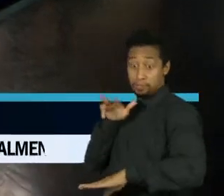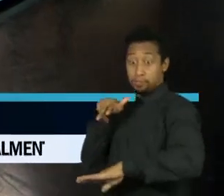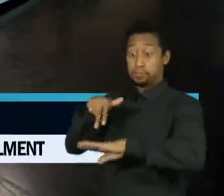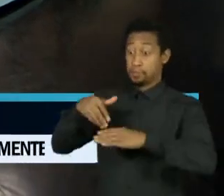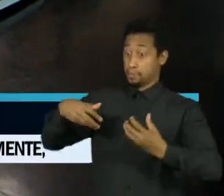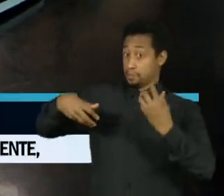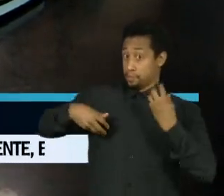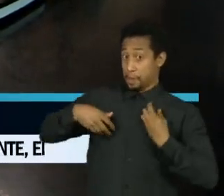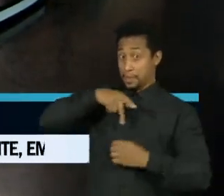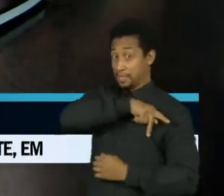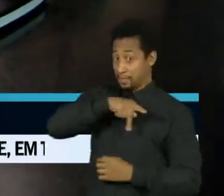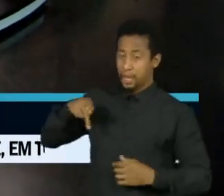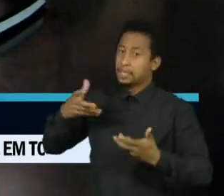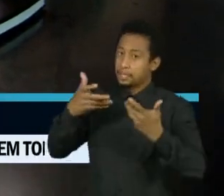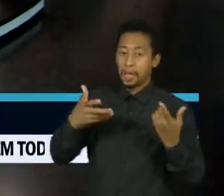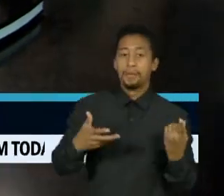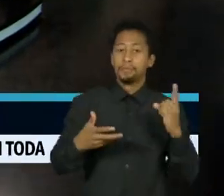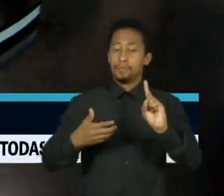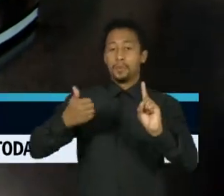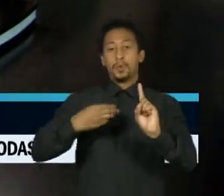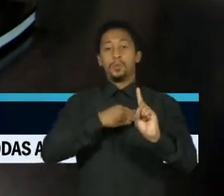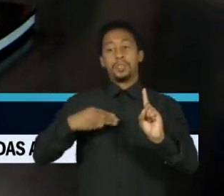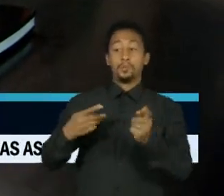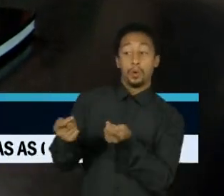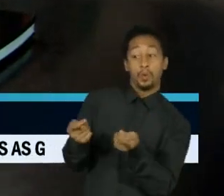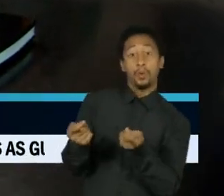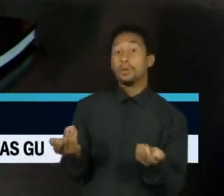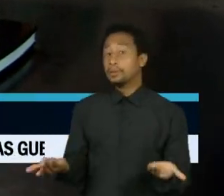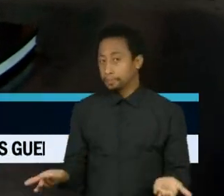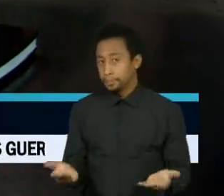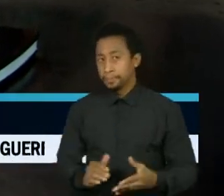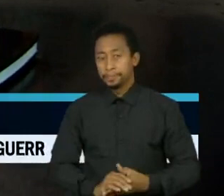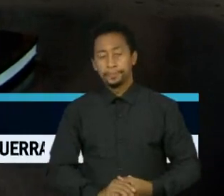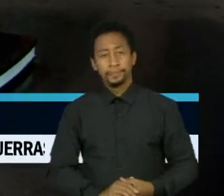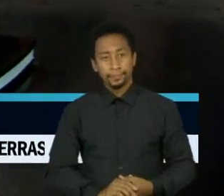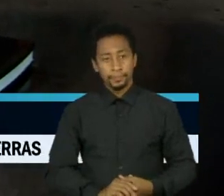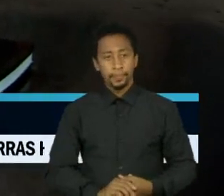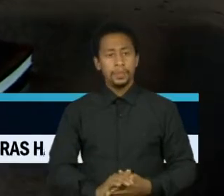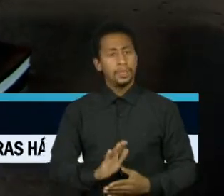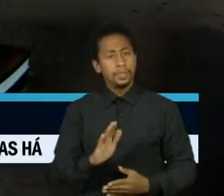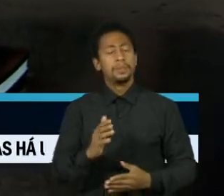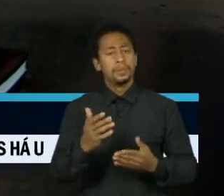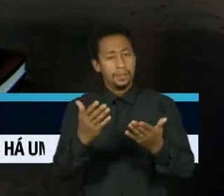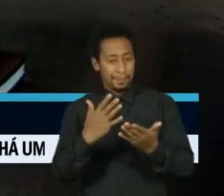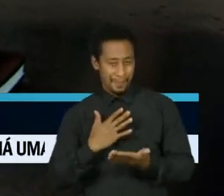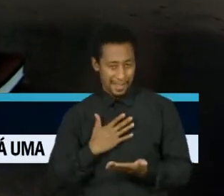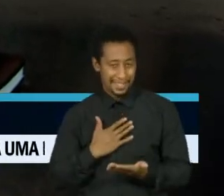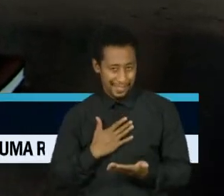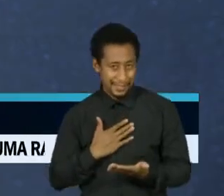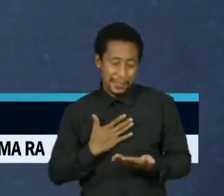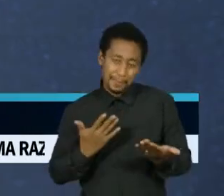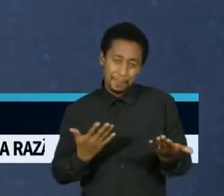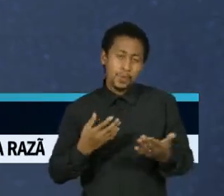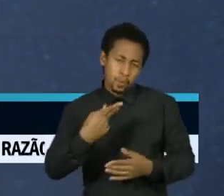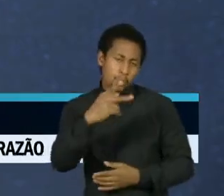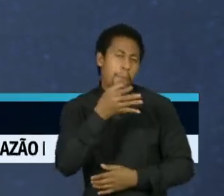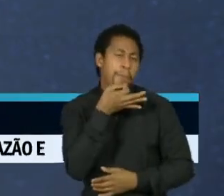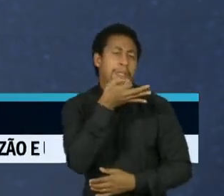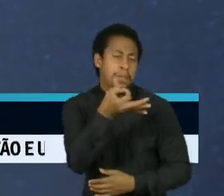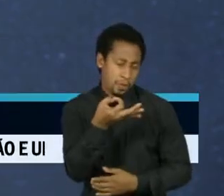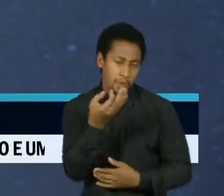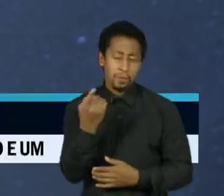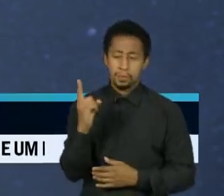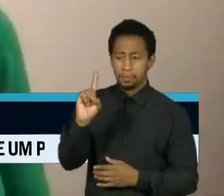Vamos ao telão com a Patrícia. Patrícia, eu queria saber qual a sua leitura sobre o debate do semipresidencialismo.